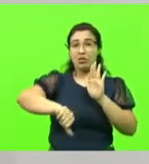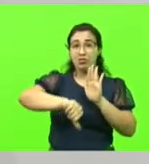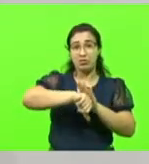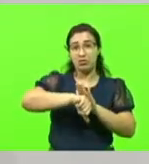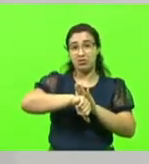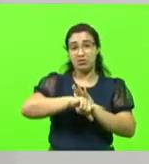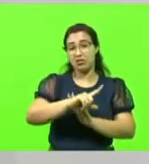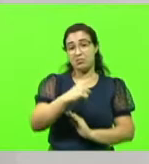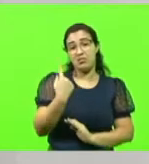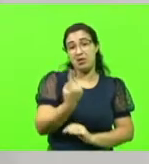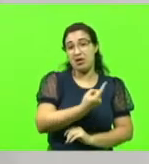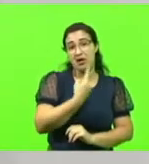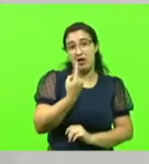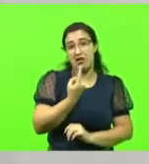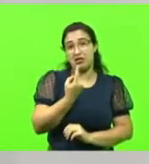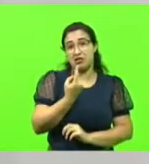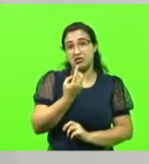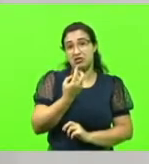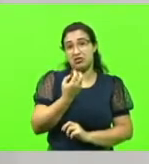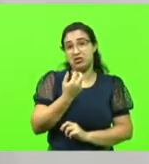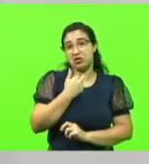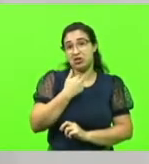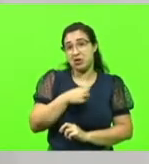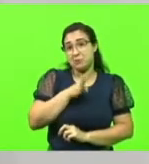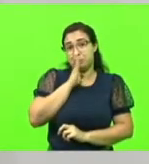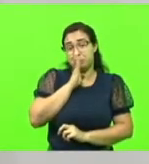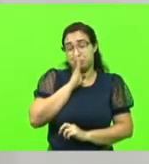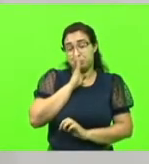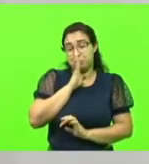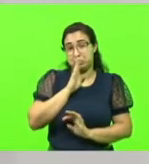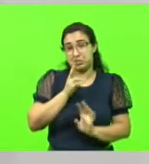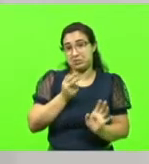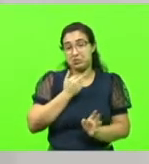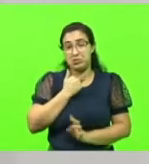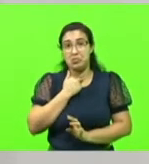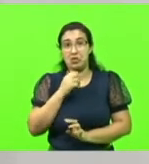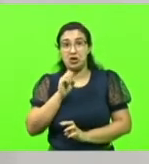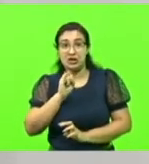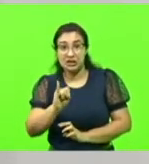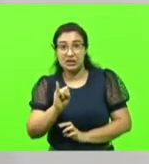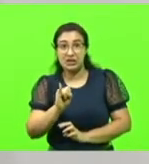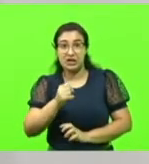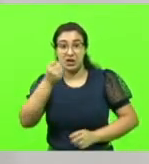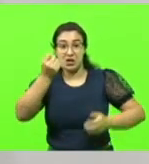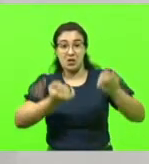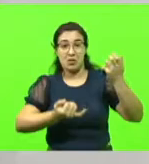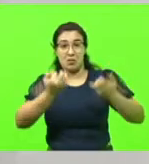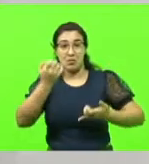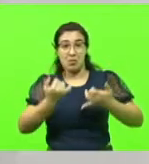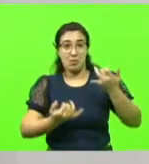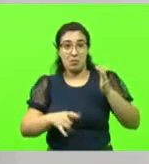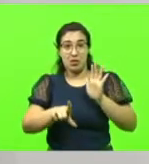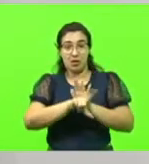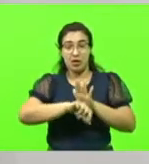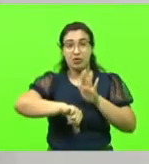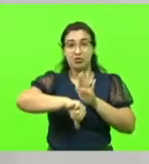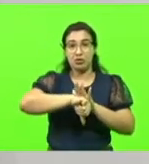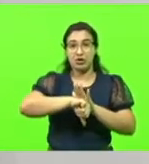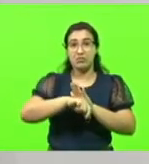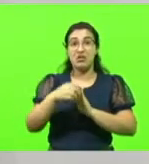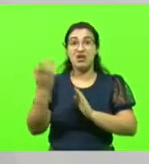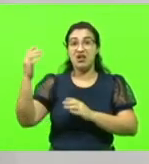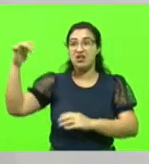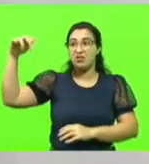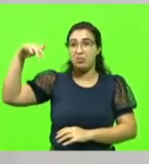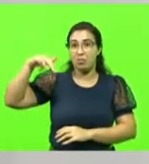falar. Para que falar da lei do crime, né? Senão, daqui a pouco, se a gente fala da lei do crime aqui, eles descem aqui e matam a gente. Então, vamos